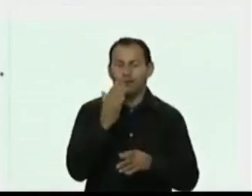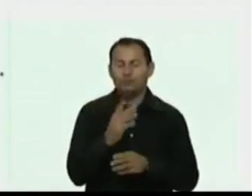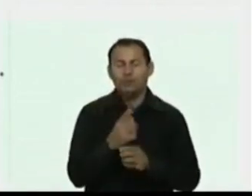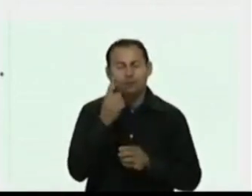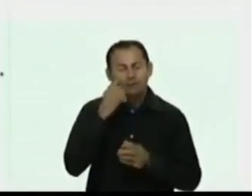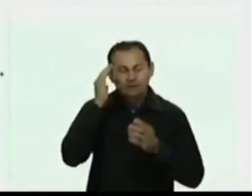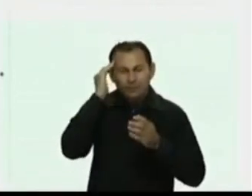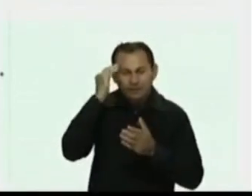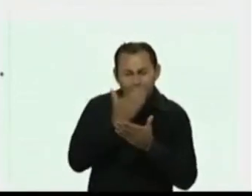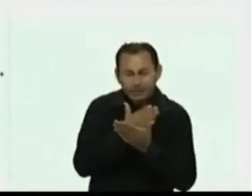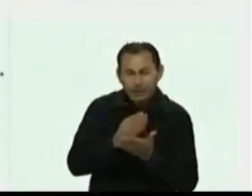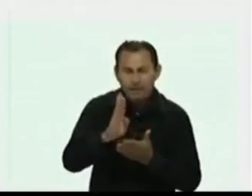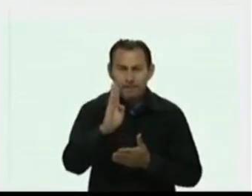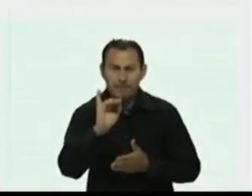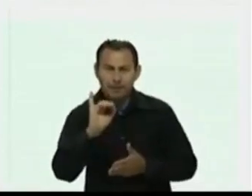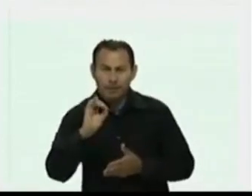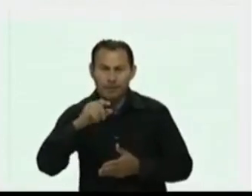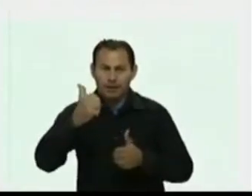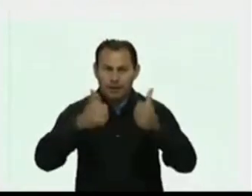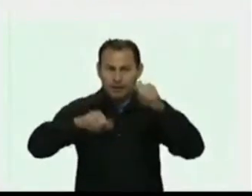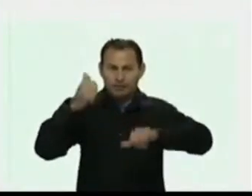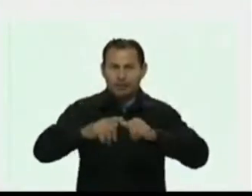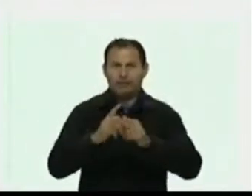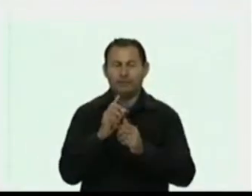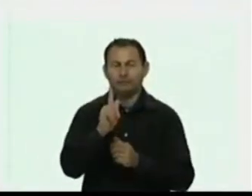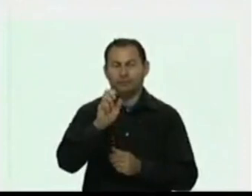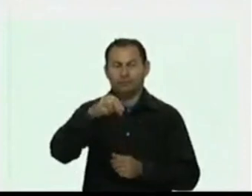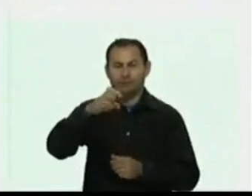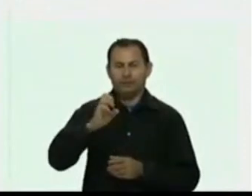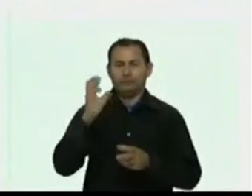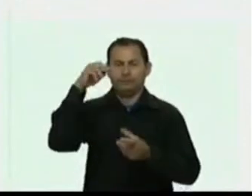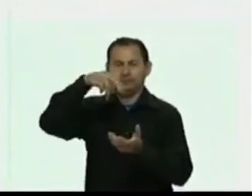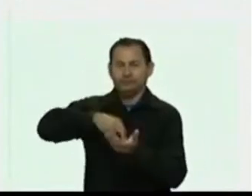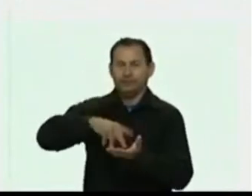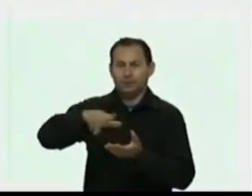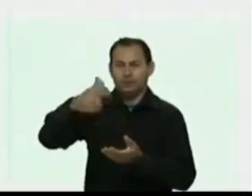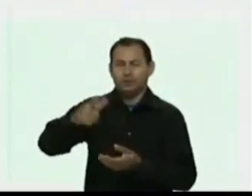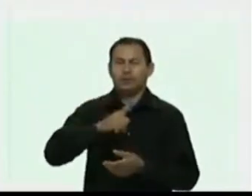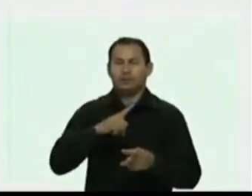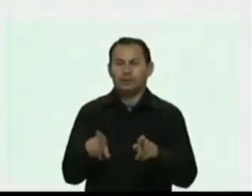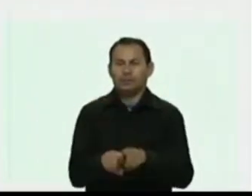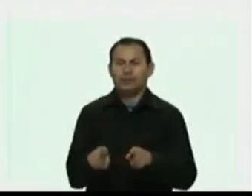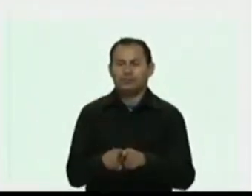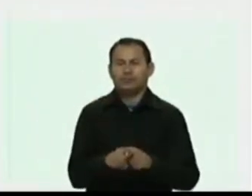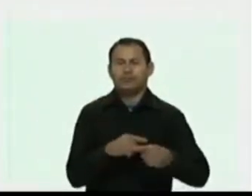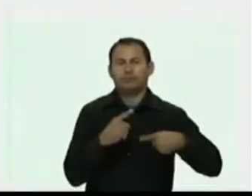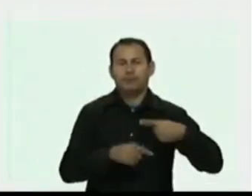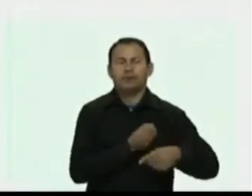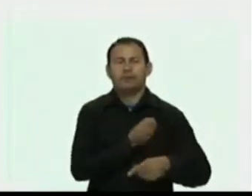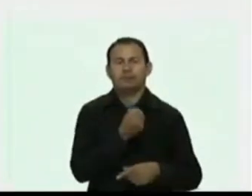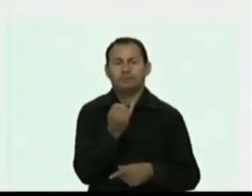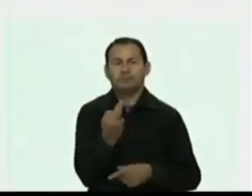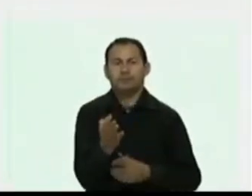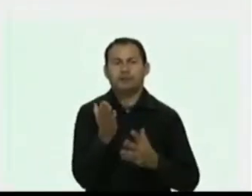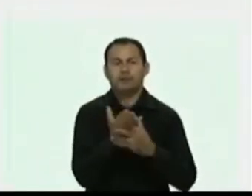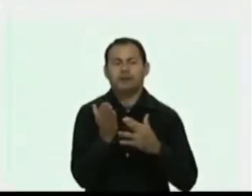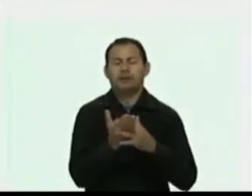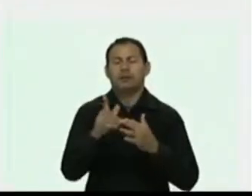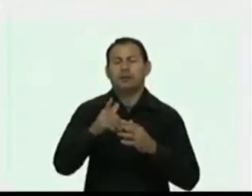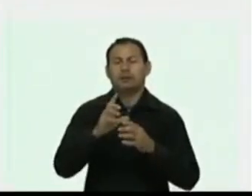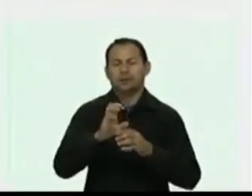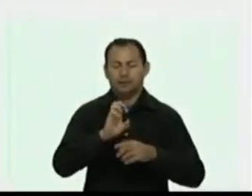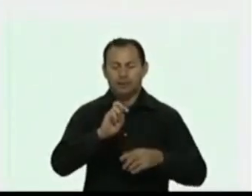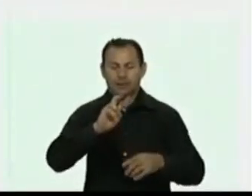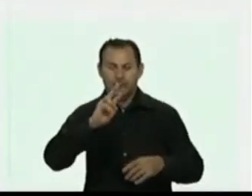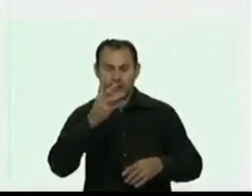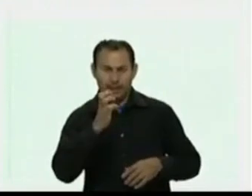ver como uma proteína, um gene, atua no outro. Aqui a gente tem também a herança quantitativa em trigo, que é um outro tipo de